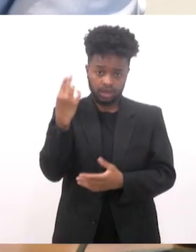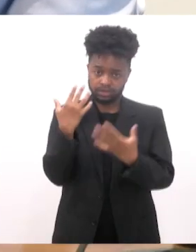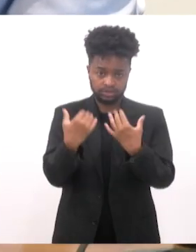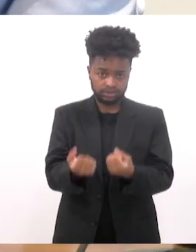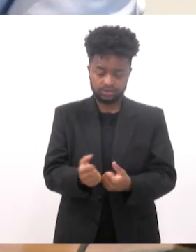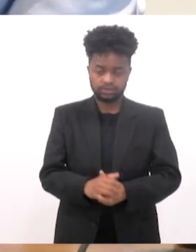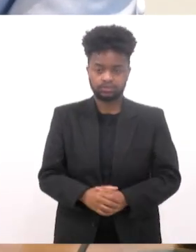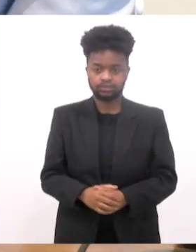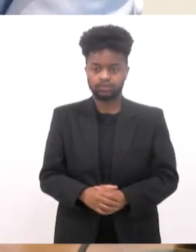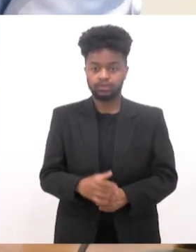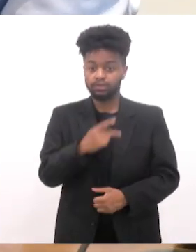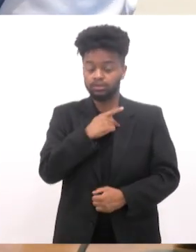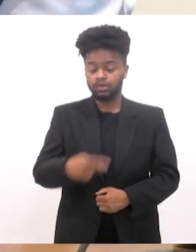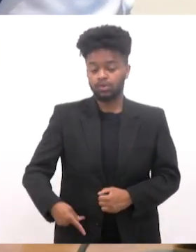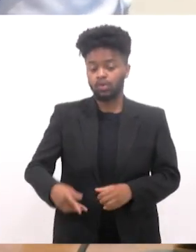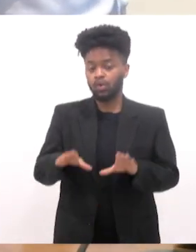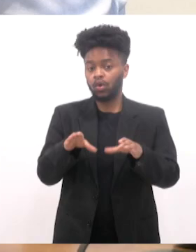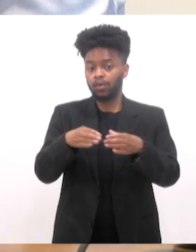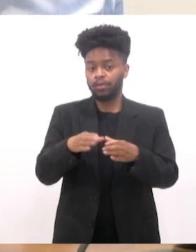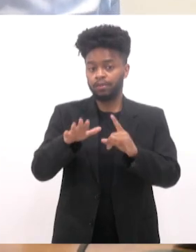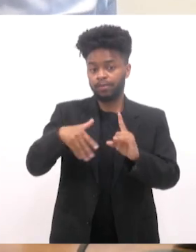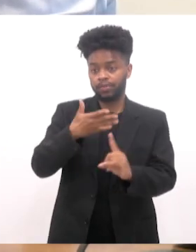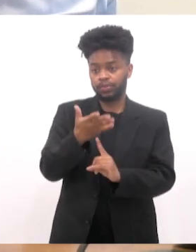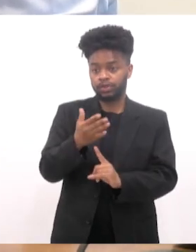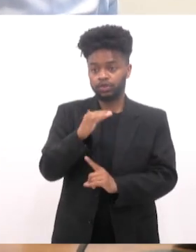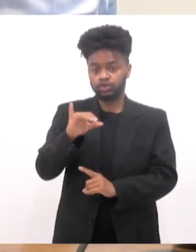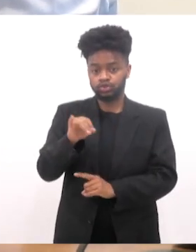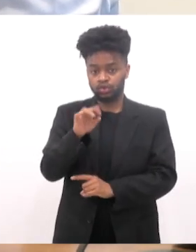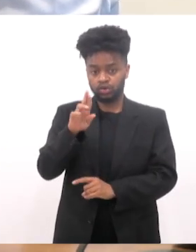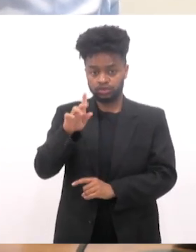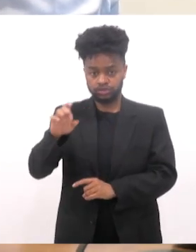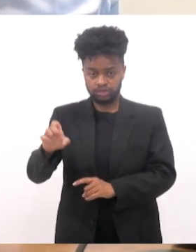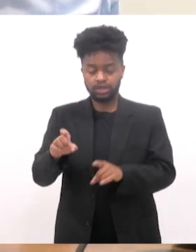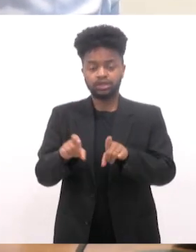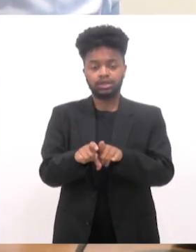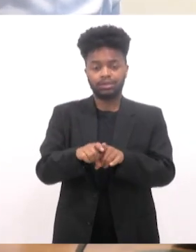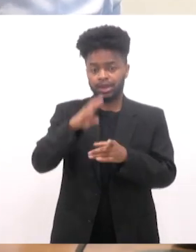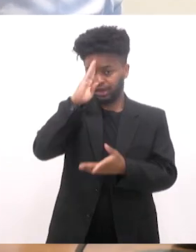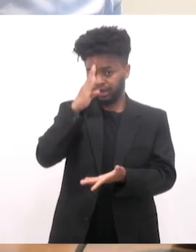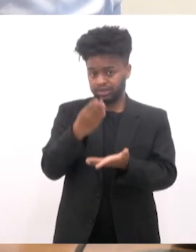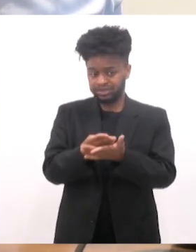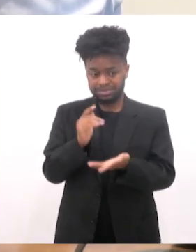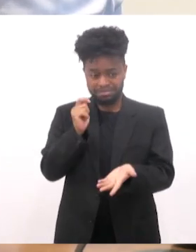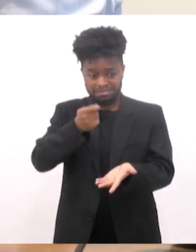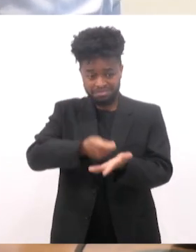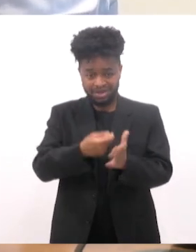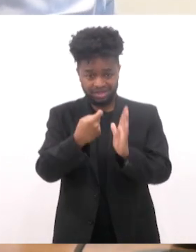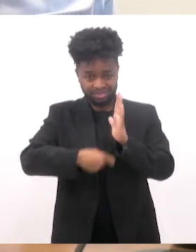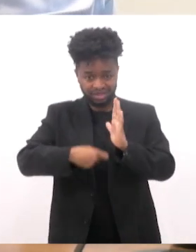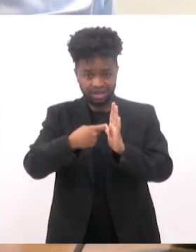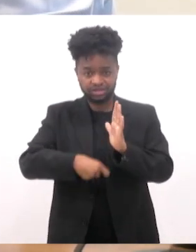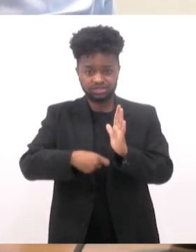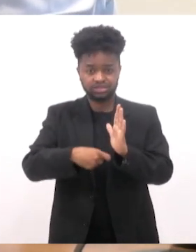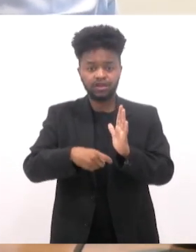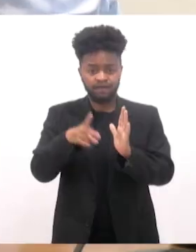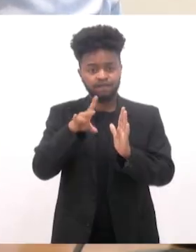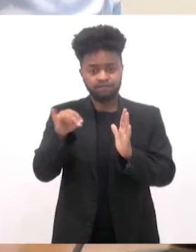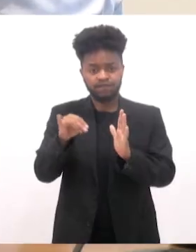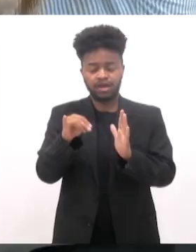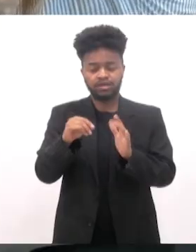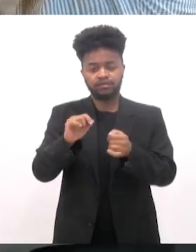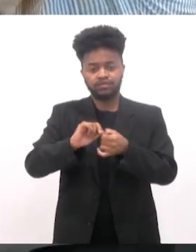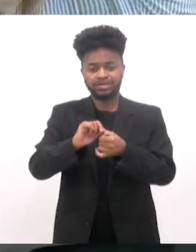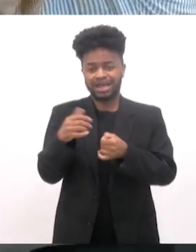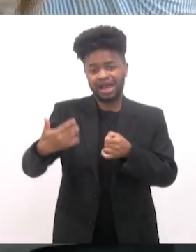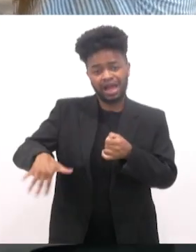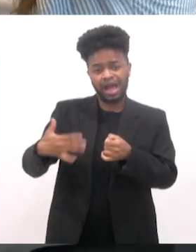O presidente da Comissão de Meio Ambiente, Jorge Felipe Neto, também acredita que a cobrança da taxa vai elitizar o acesso à ilha.